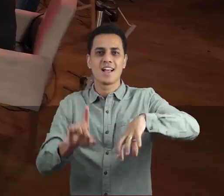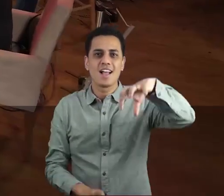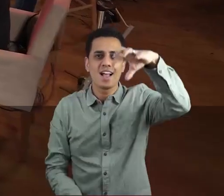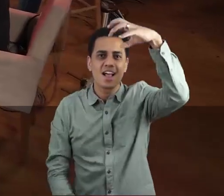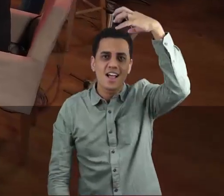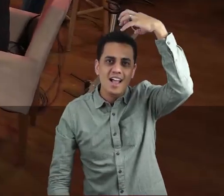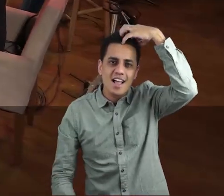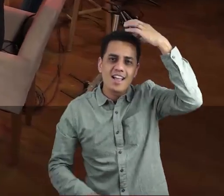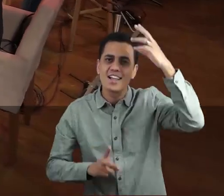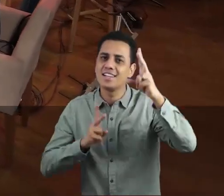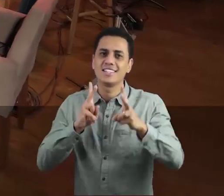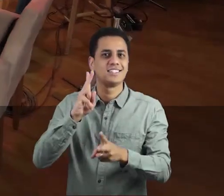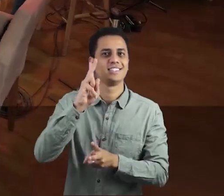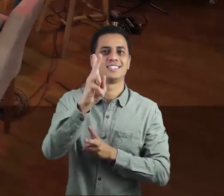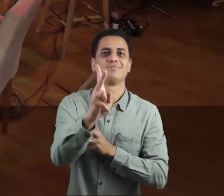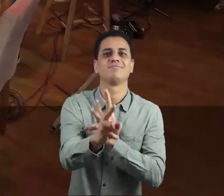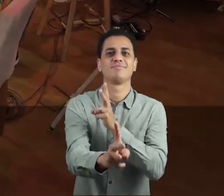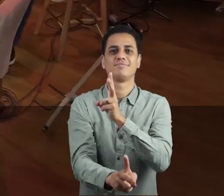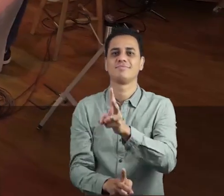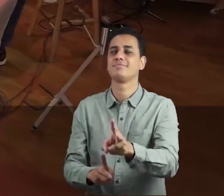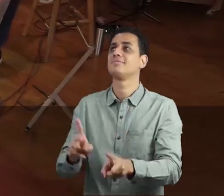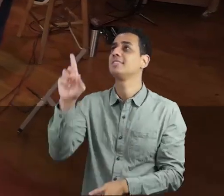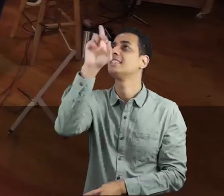Deus, és rei pra